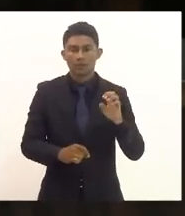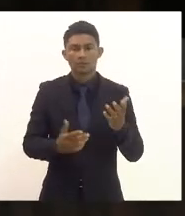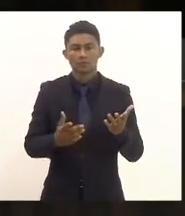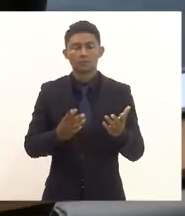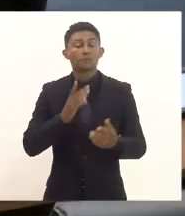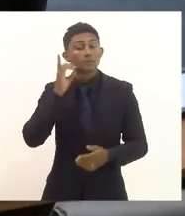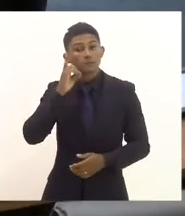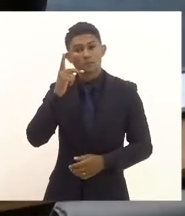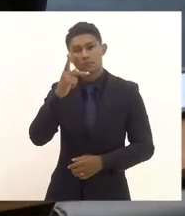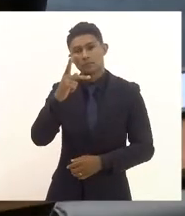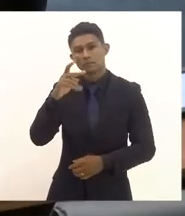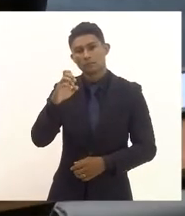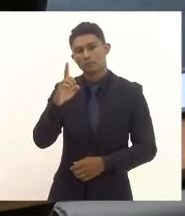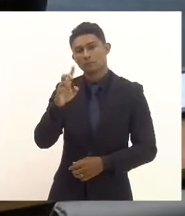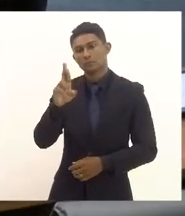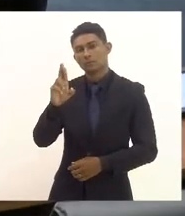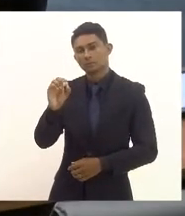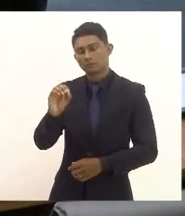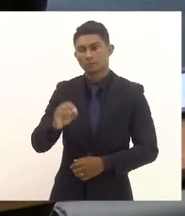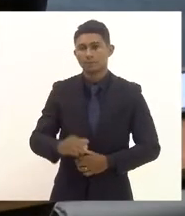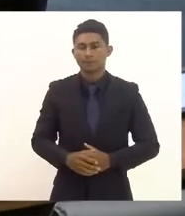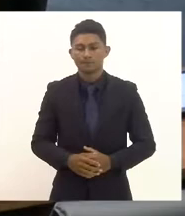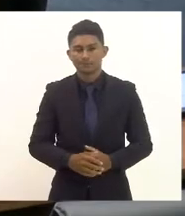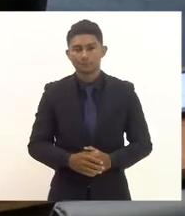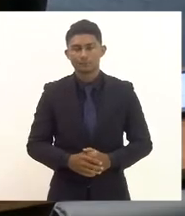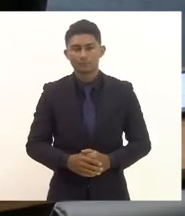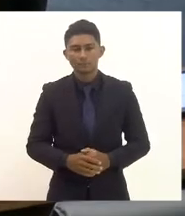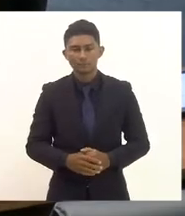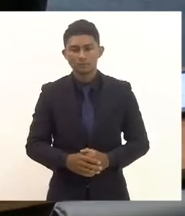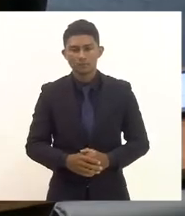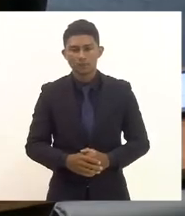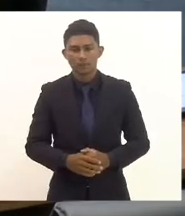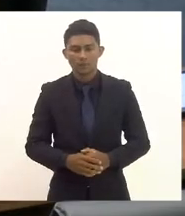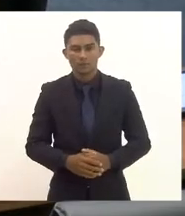Ricardo E aí